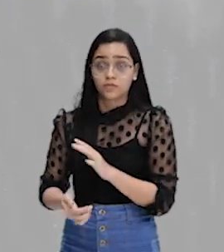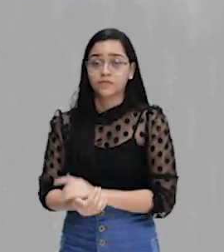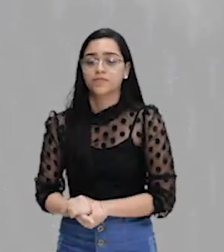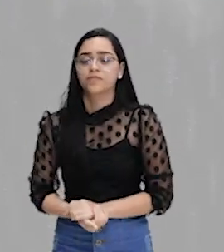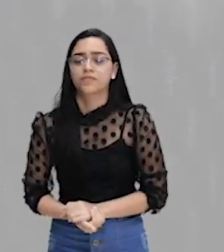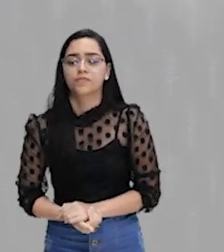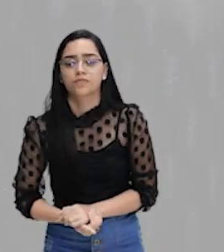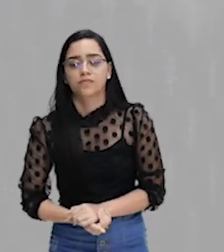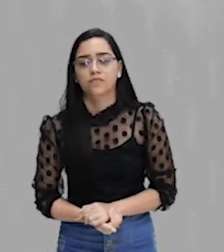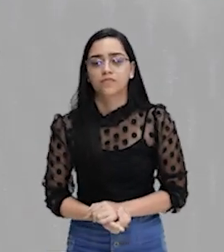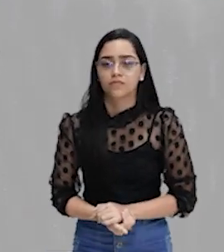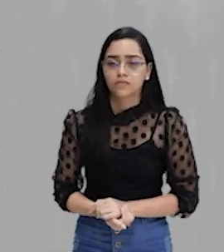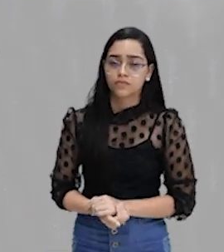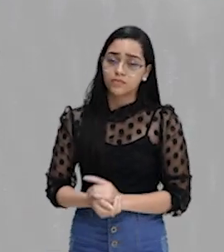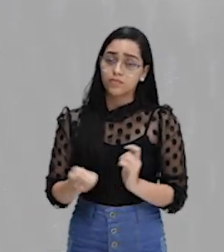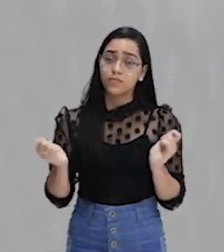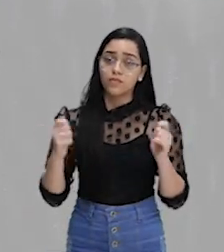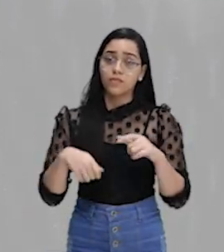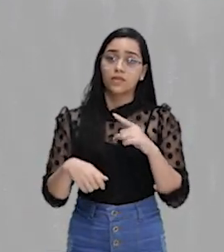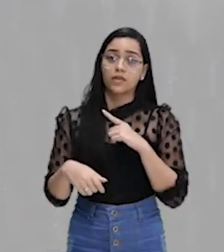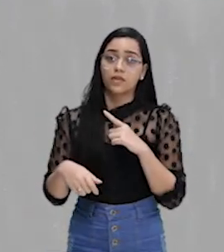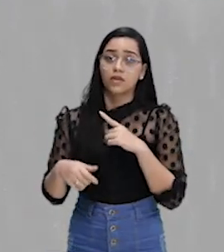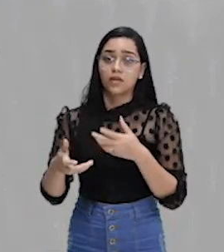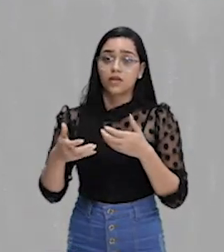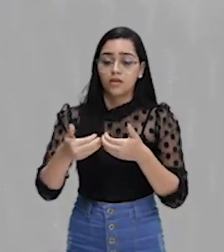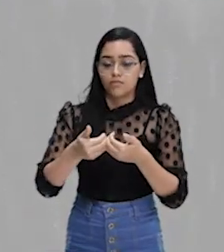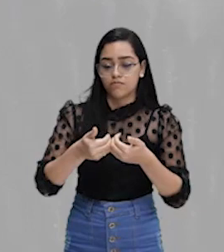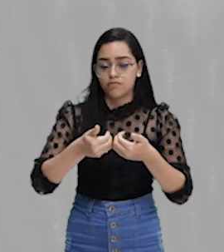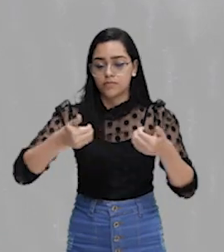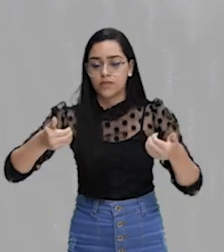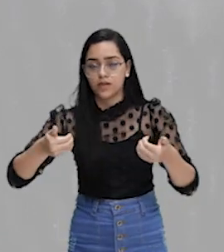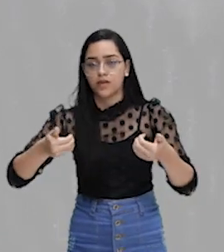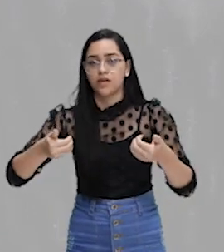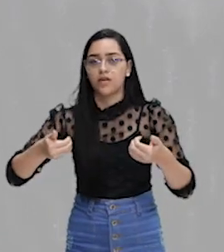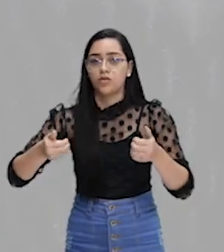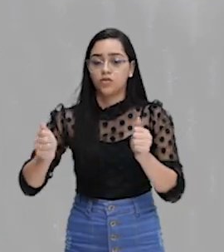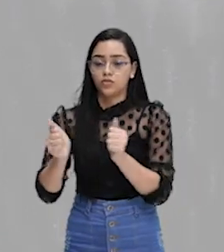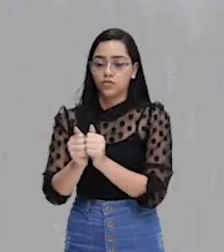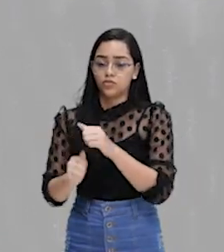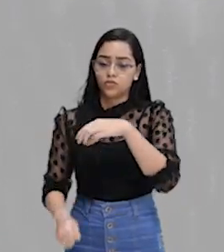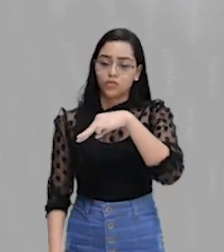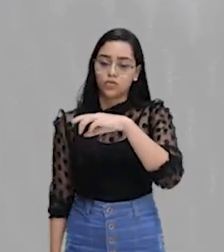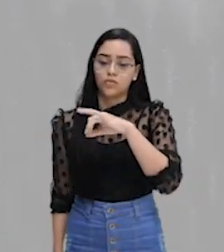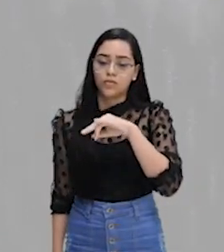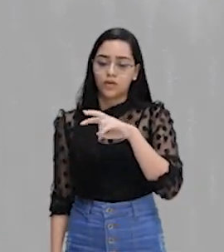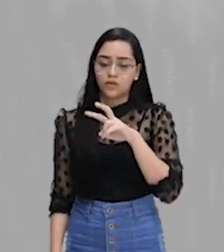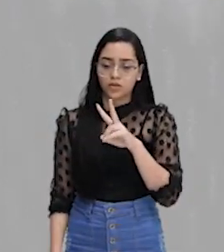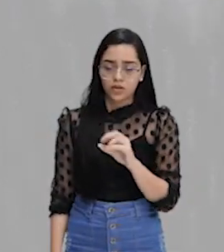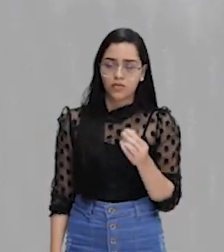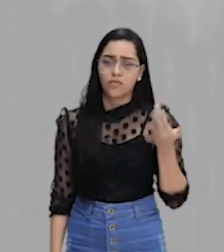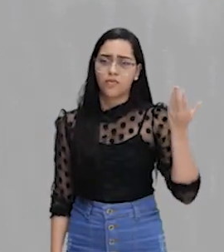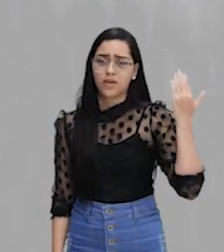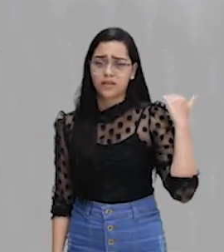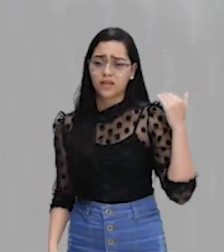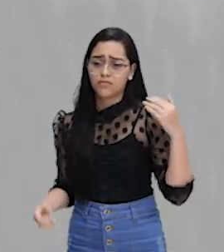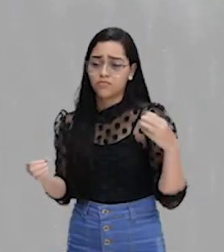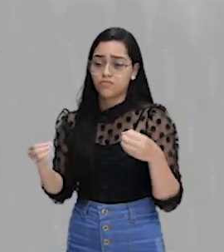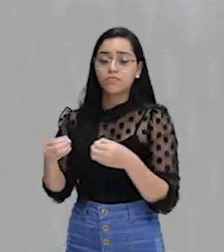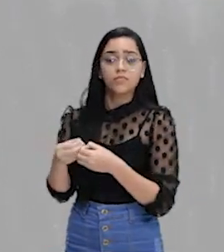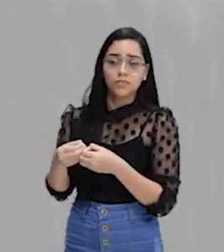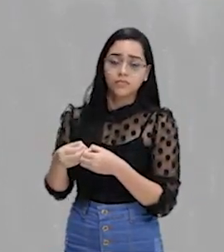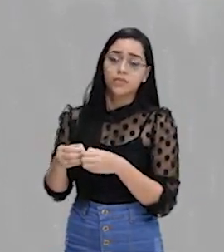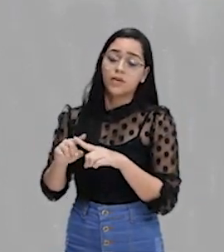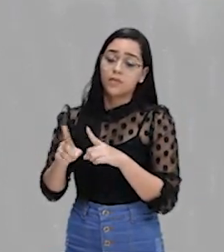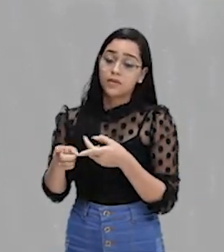Renascimento cultural, por mais que ele tentasse romper com o medievo, com o passado bem mais próximo dele,